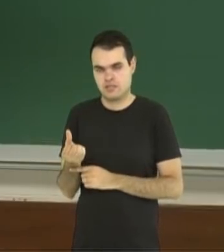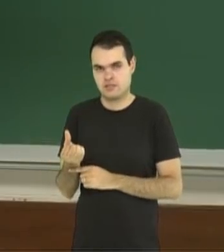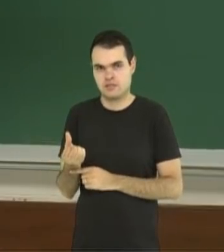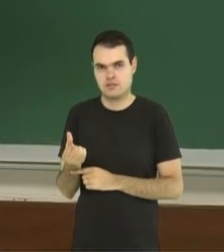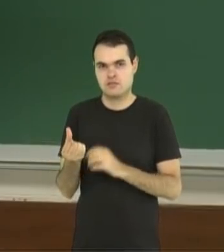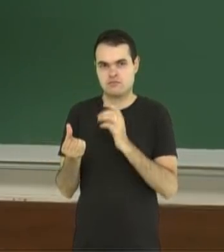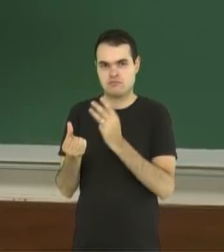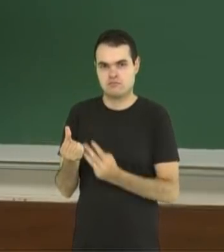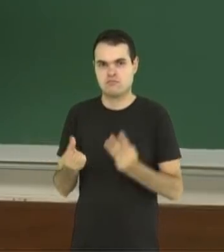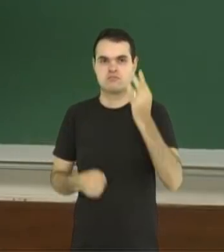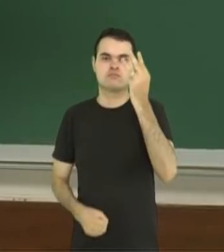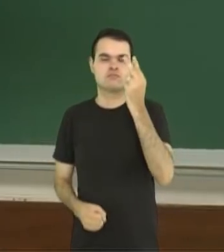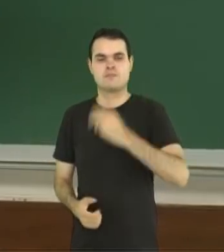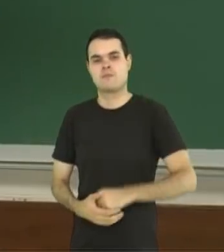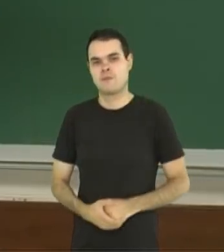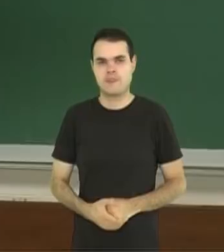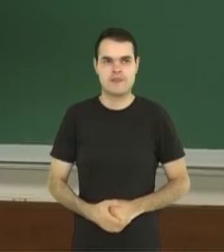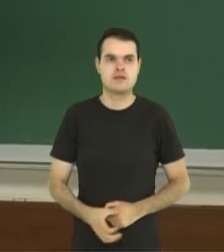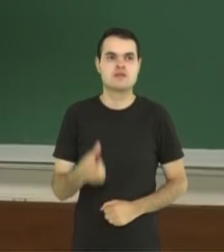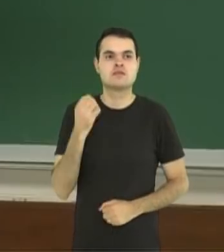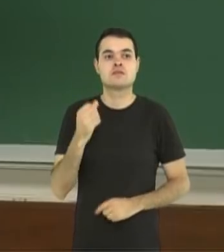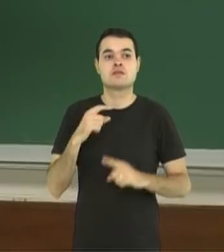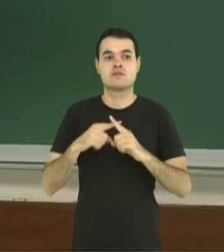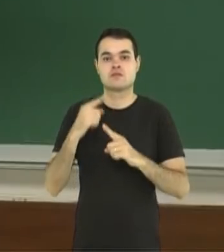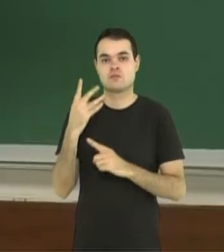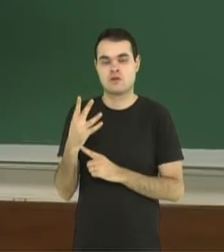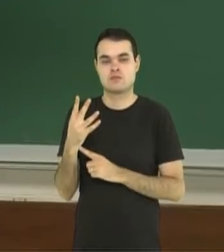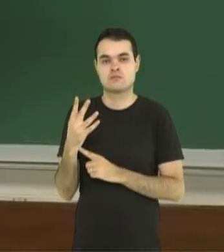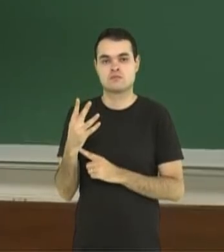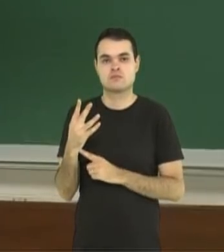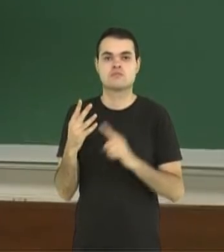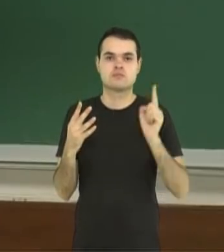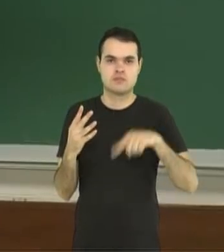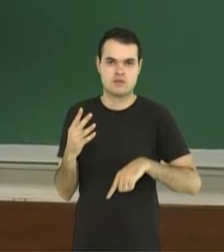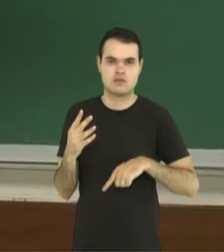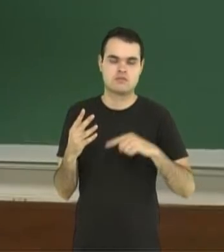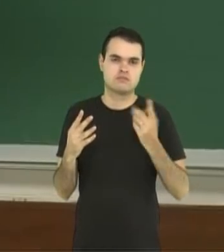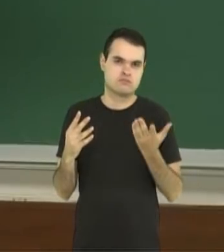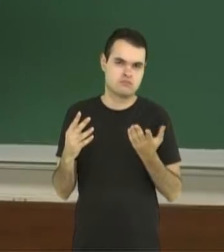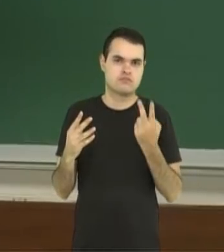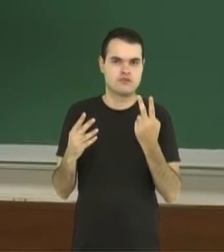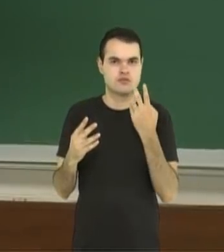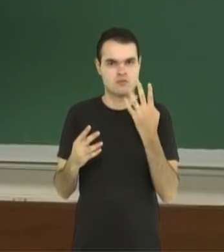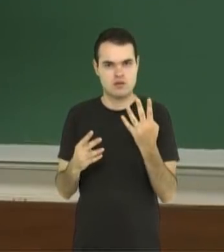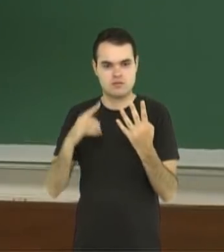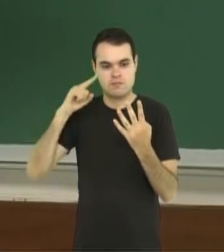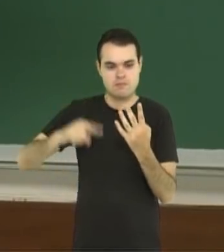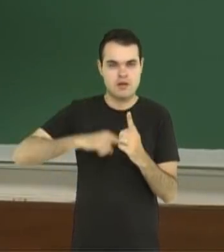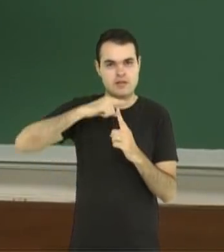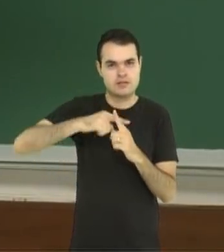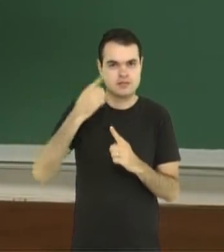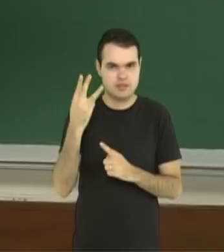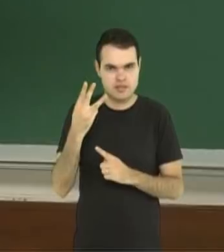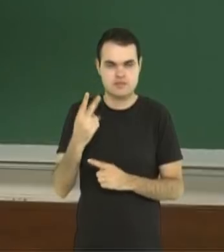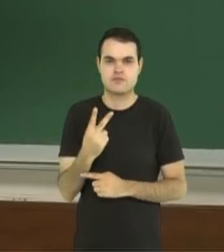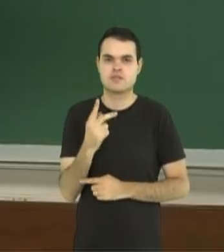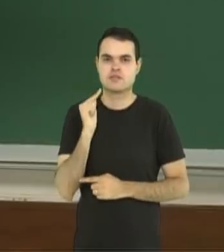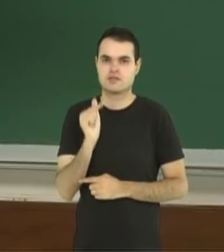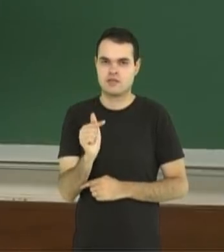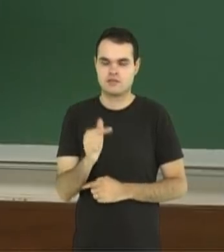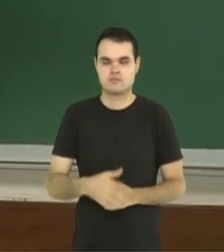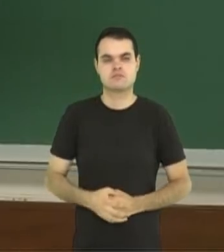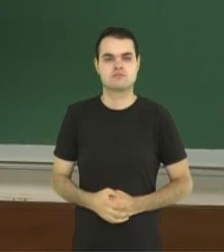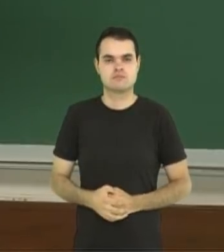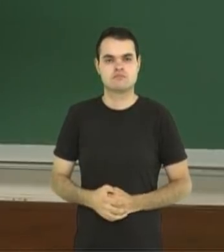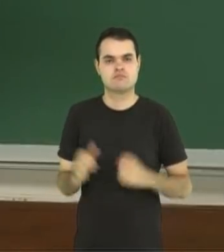36, subiu o 3 lá, ó, tá? E 6 vezes 4 é 24, mais 3,